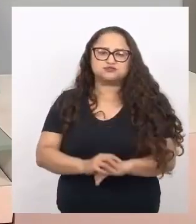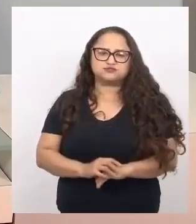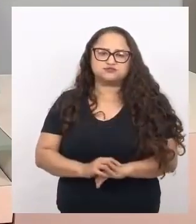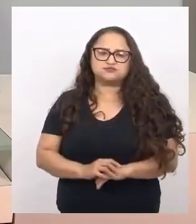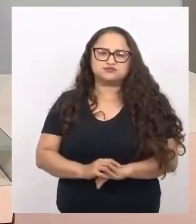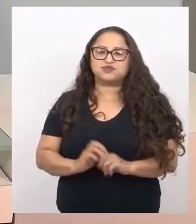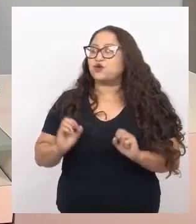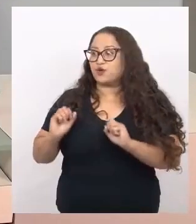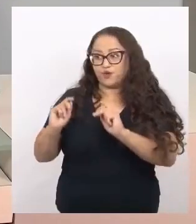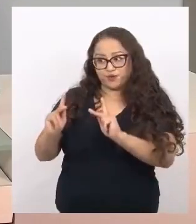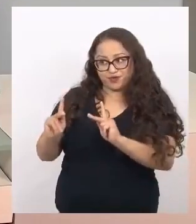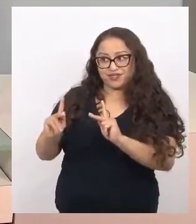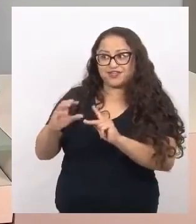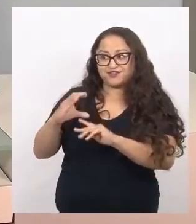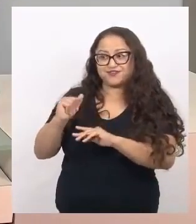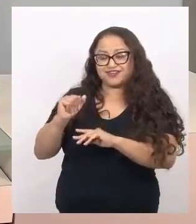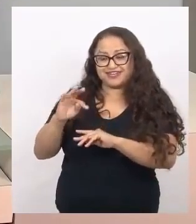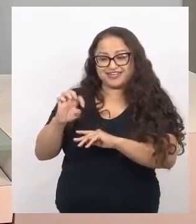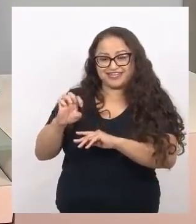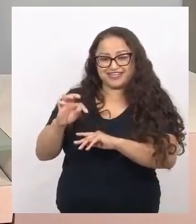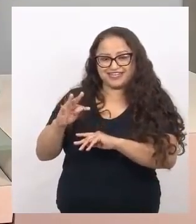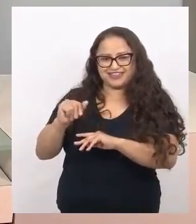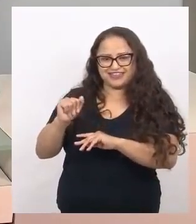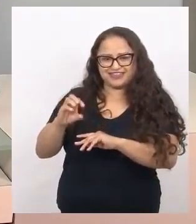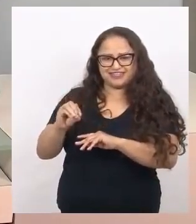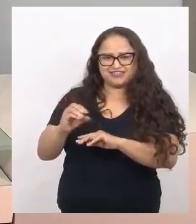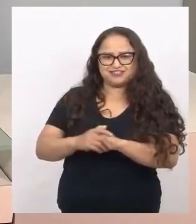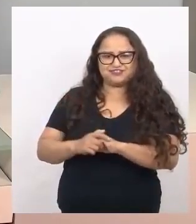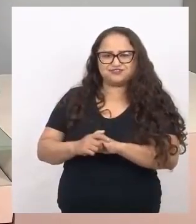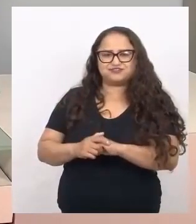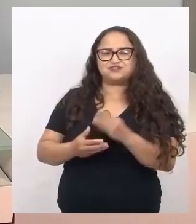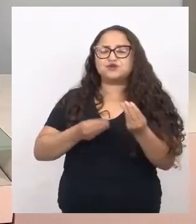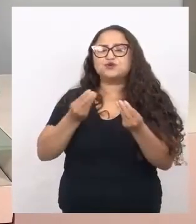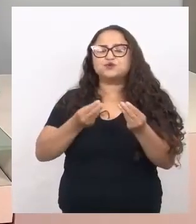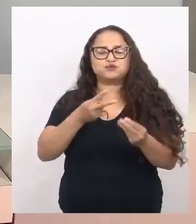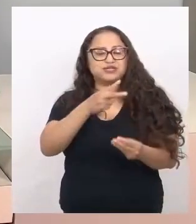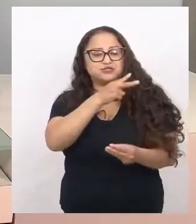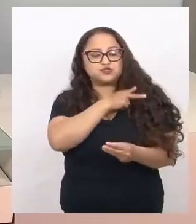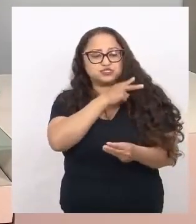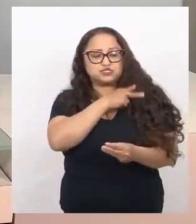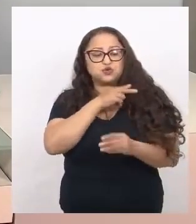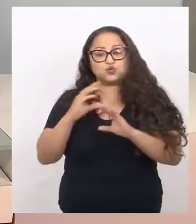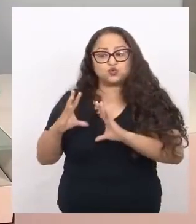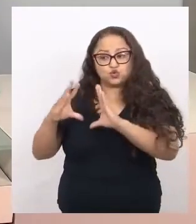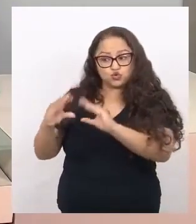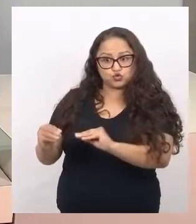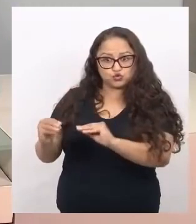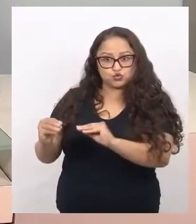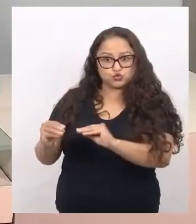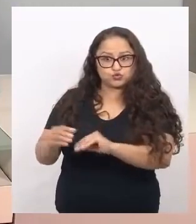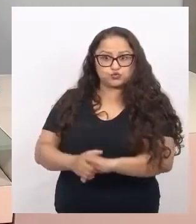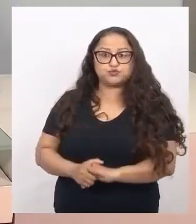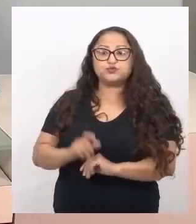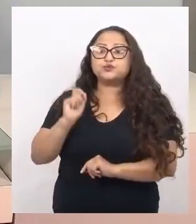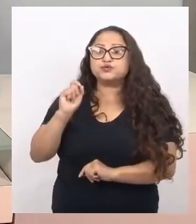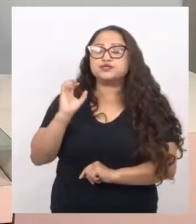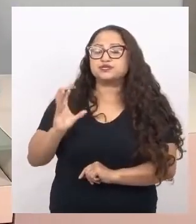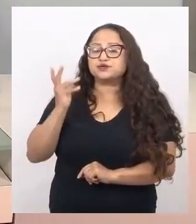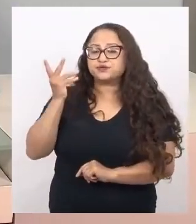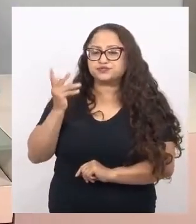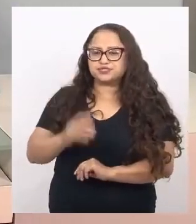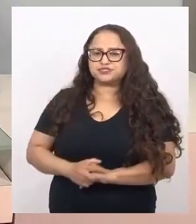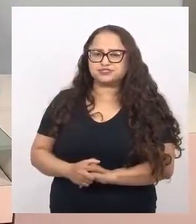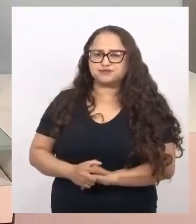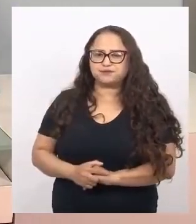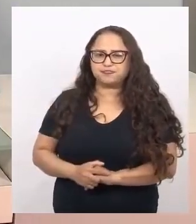com o ok do Caetano aqui do lado, eu vou falar especificamente da segunda série do ensino médio noturno. Por quê? Na